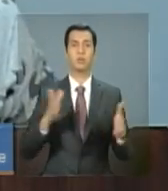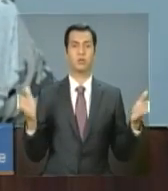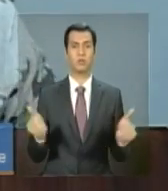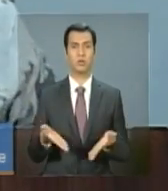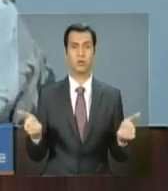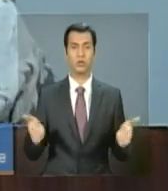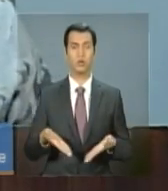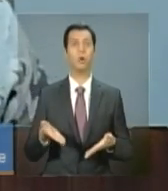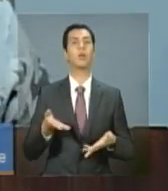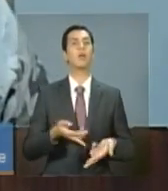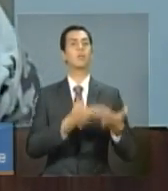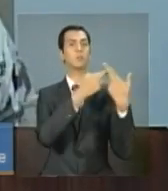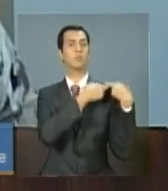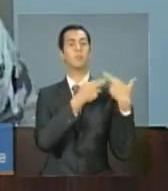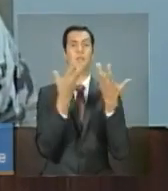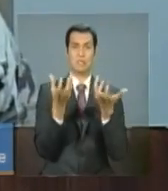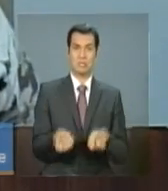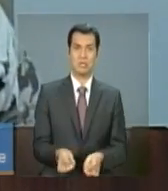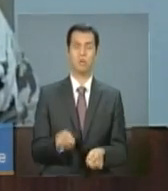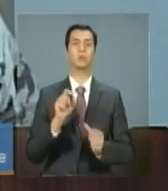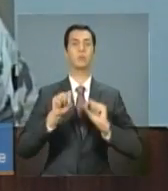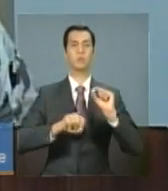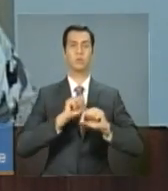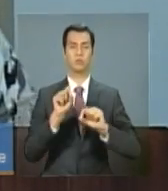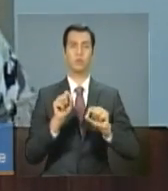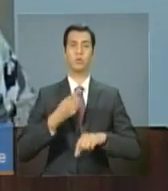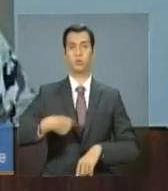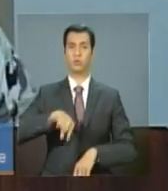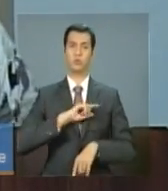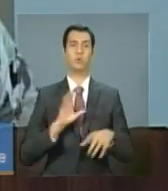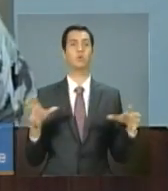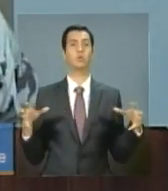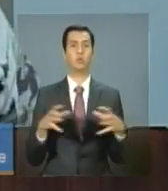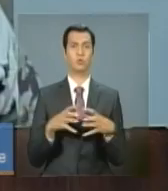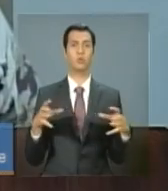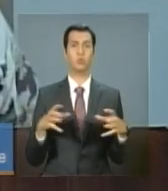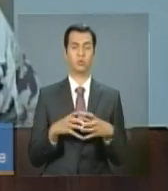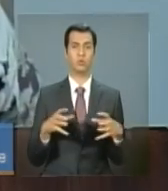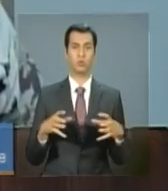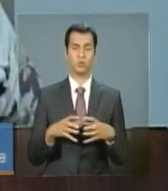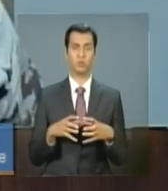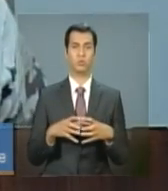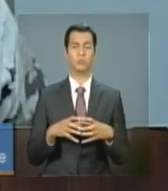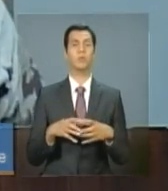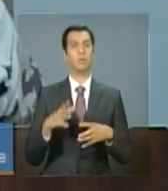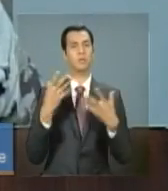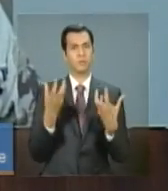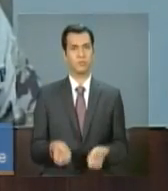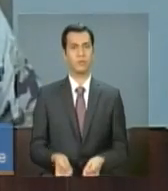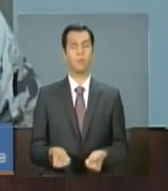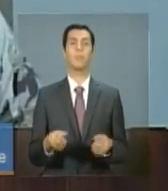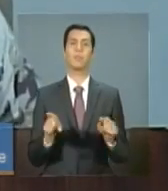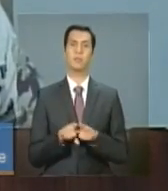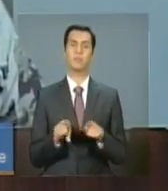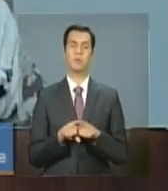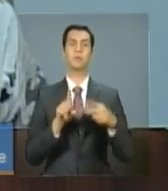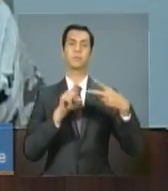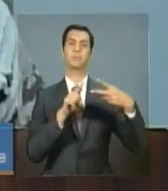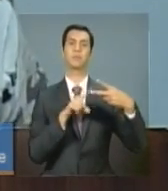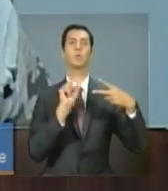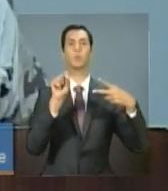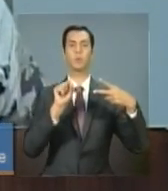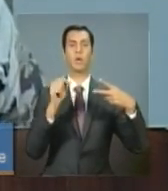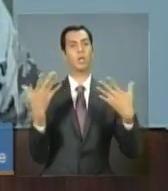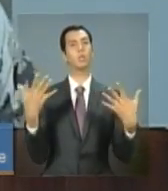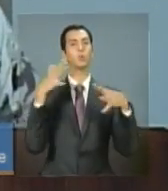de responsabilidade da parcela que é nossa, da União, com relação à inclusão produtiva. É